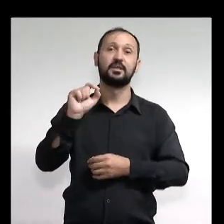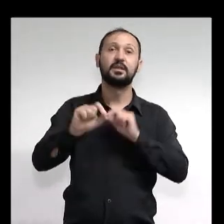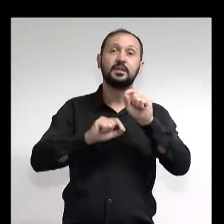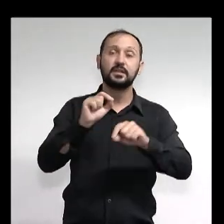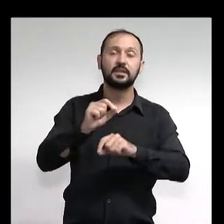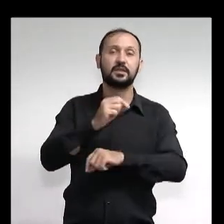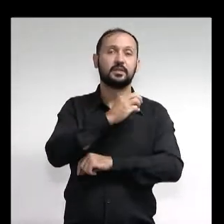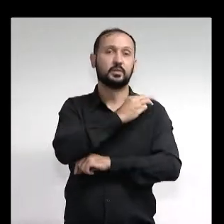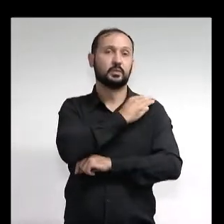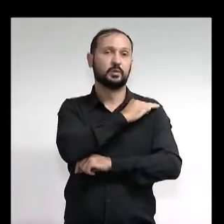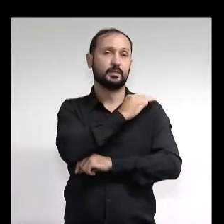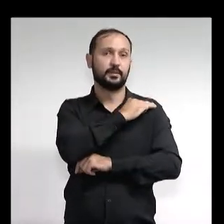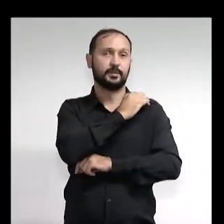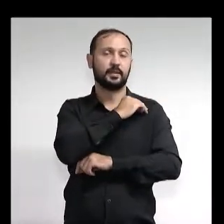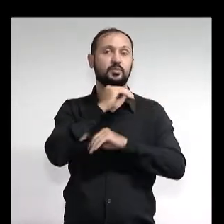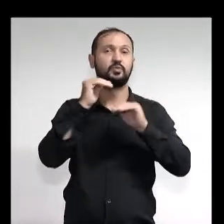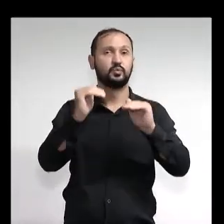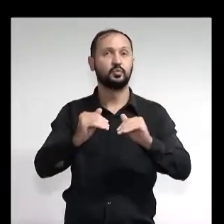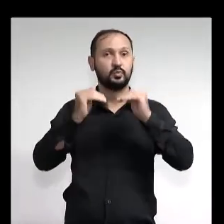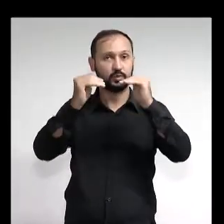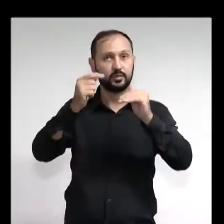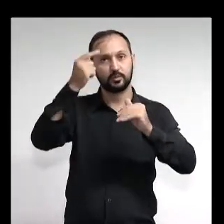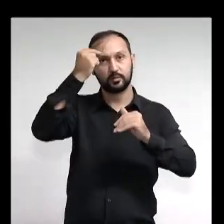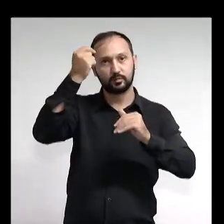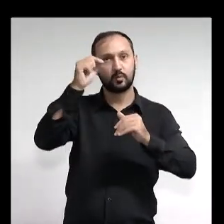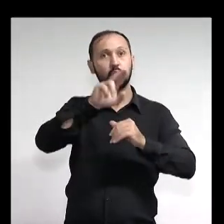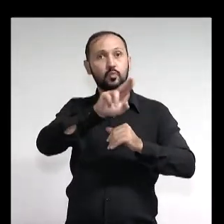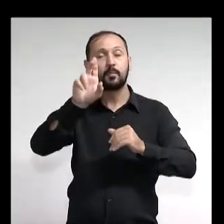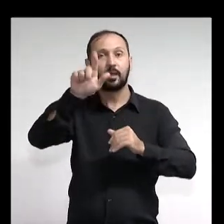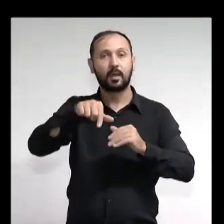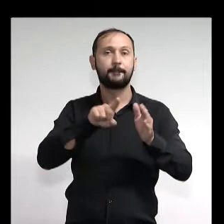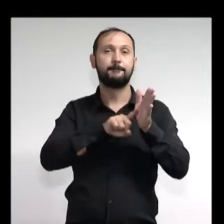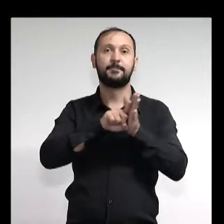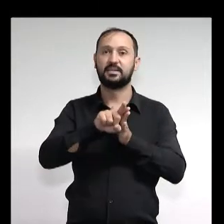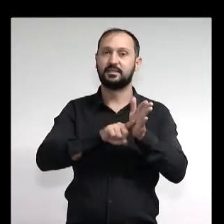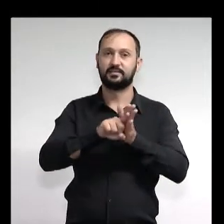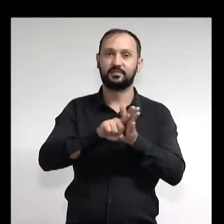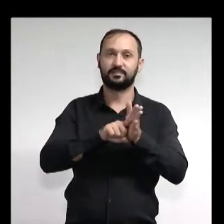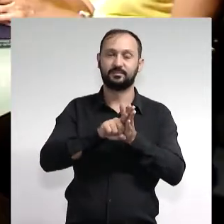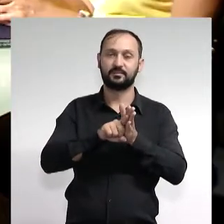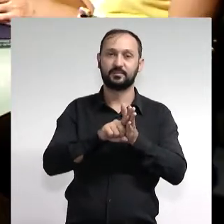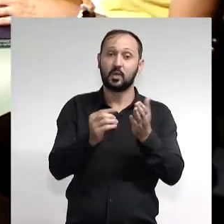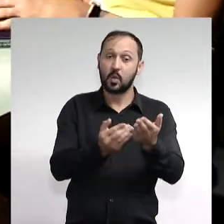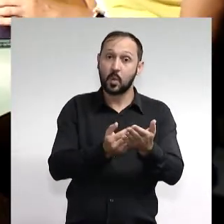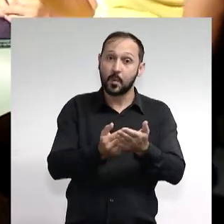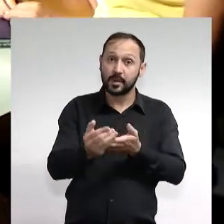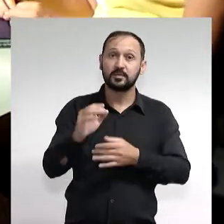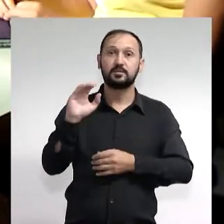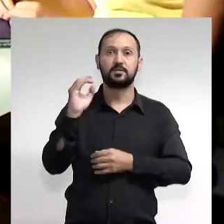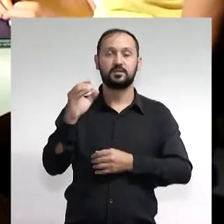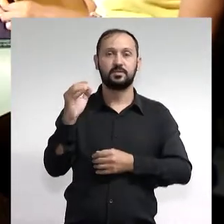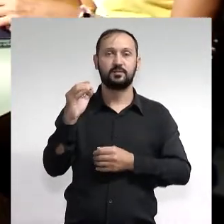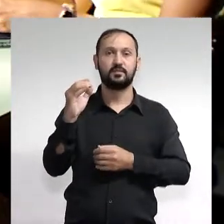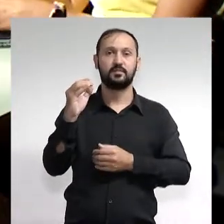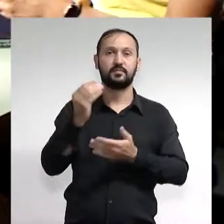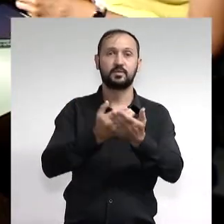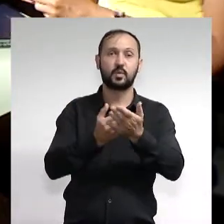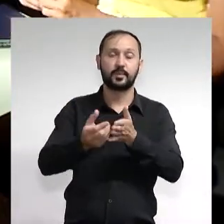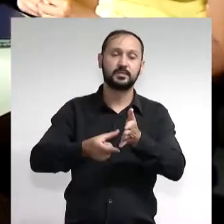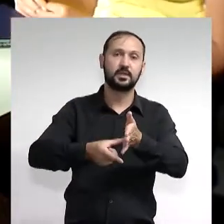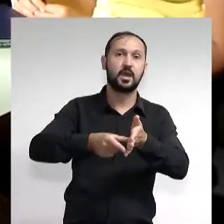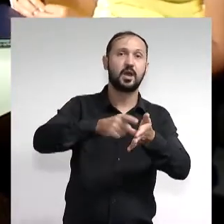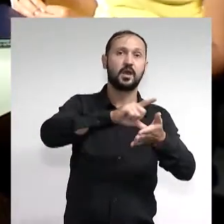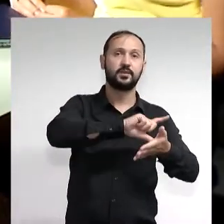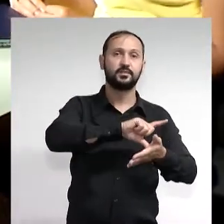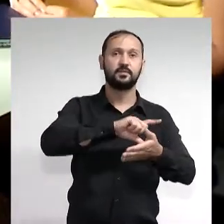e que no ensino médio, no ensino superior, se chama pesquisa. Então, a iniciação científica pode se